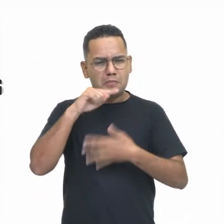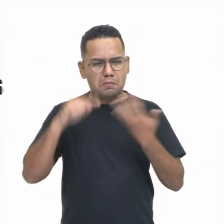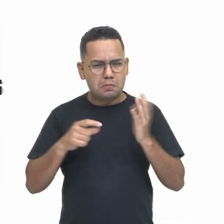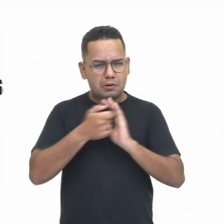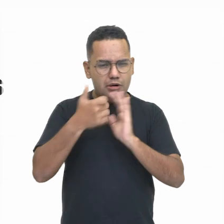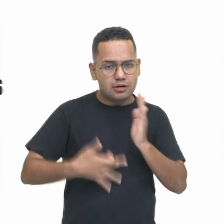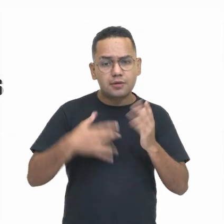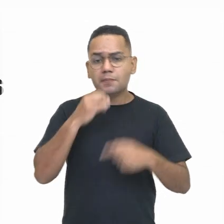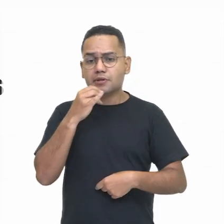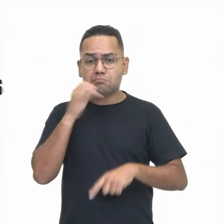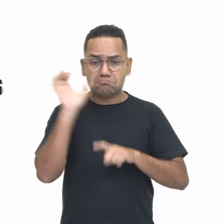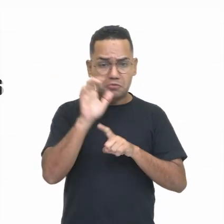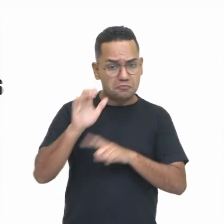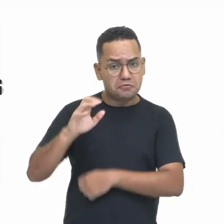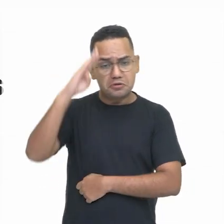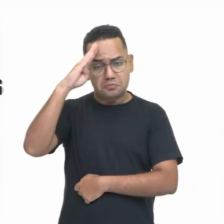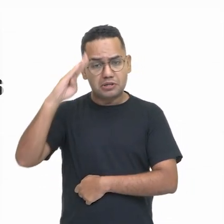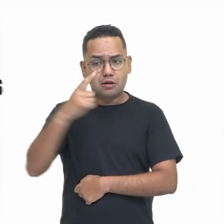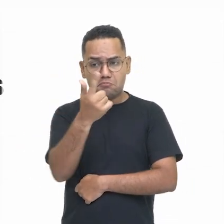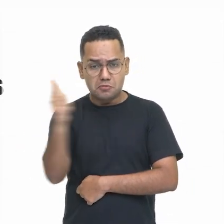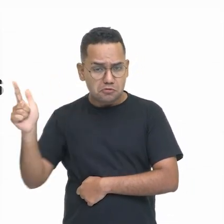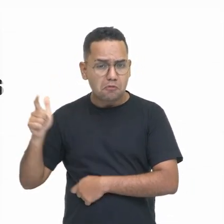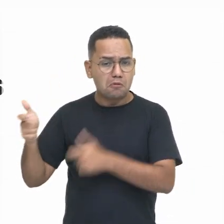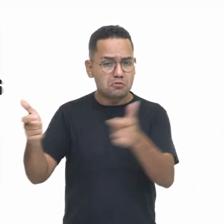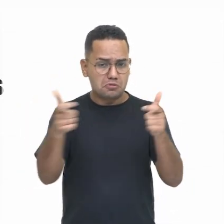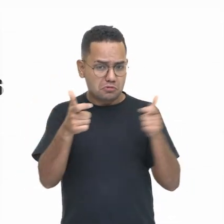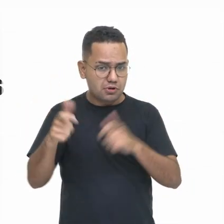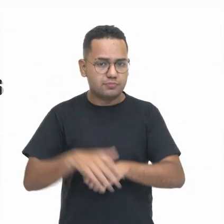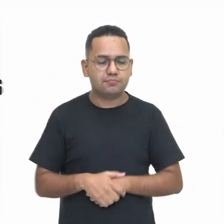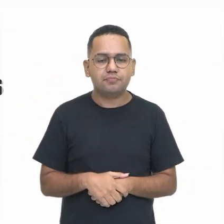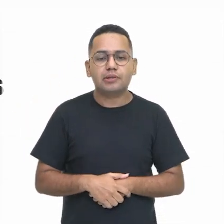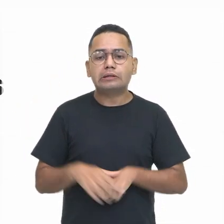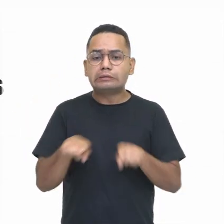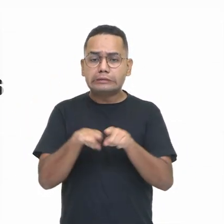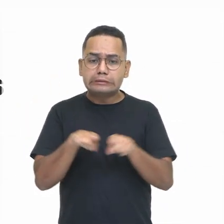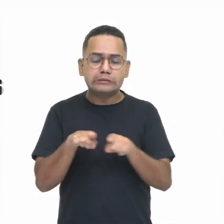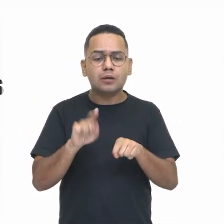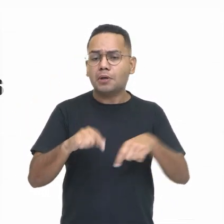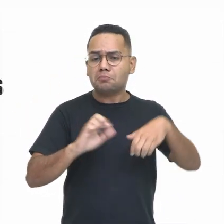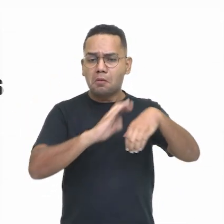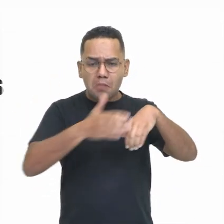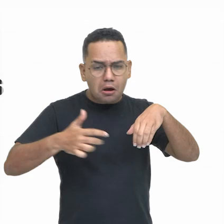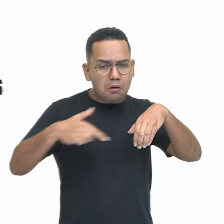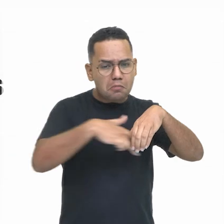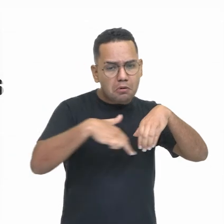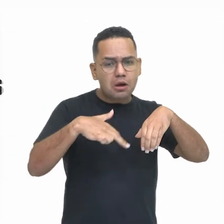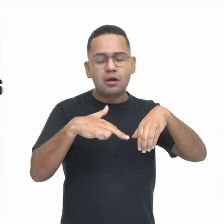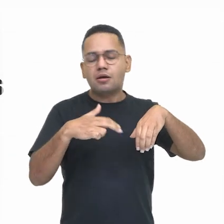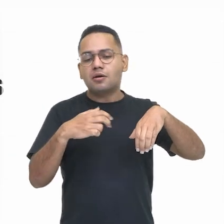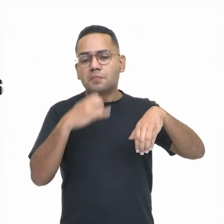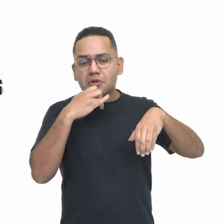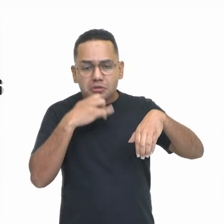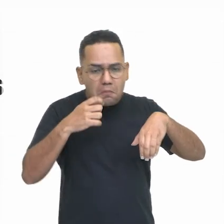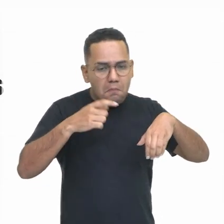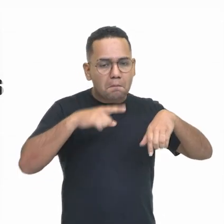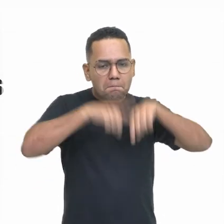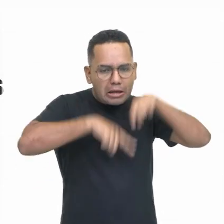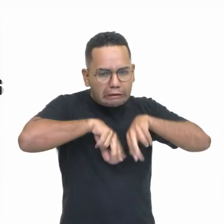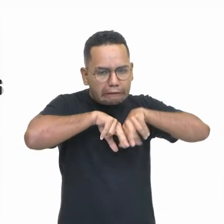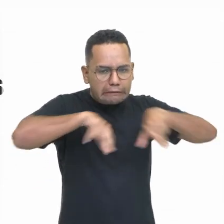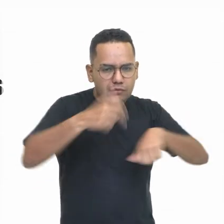pressões militares, né, de outros povos, esgotamento das minas de ouro e o surgimento de